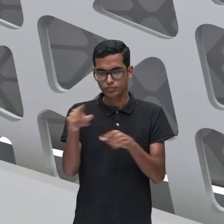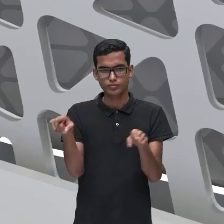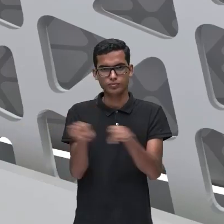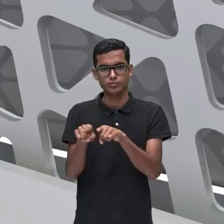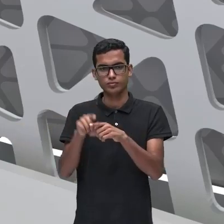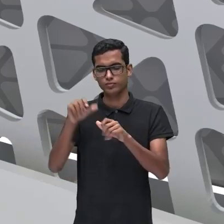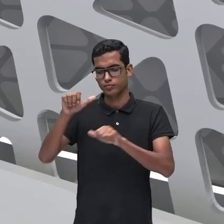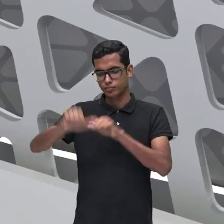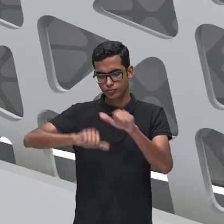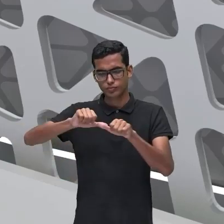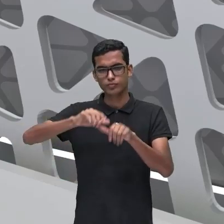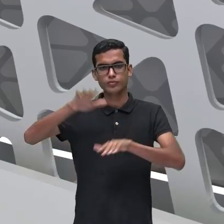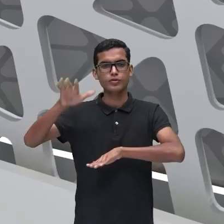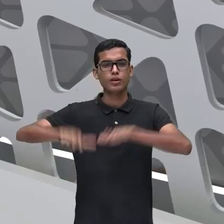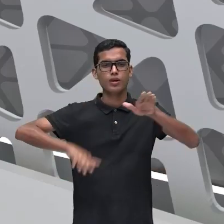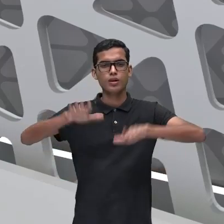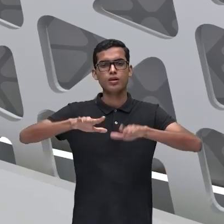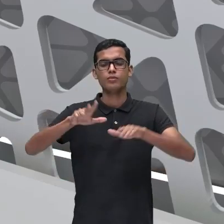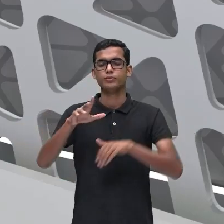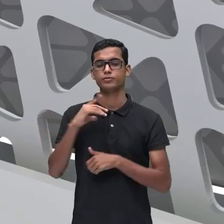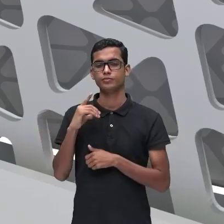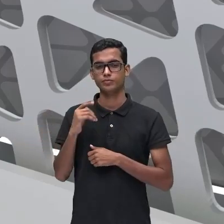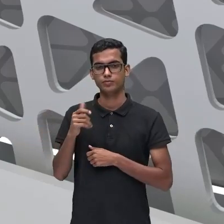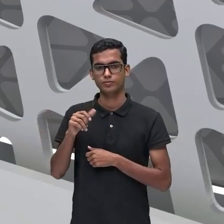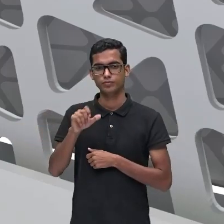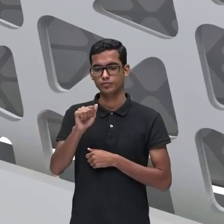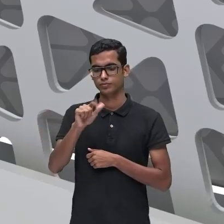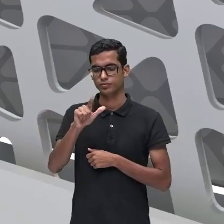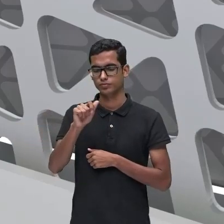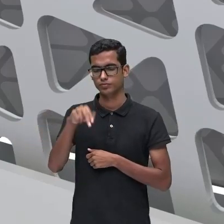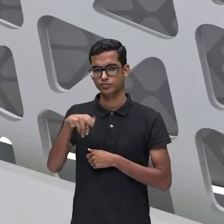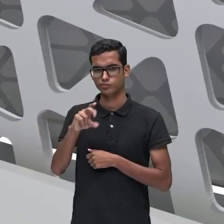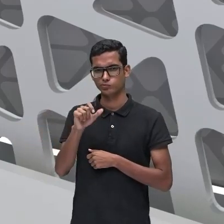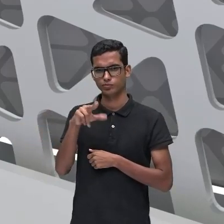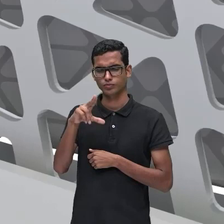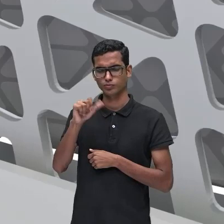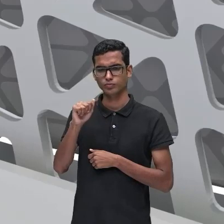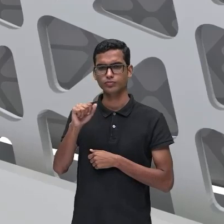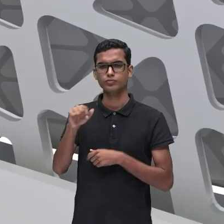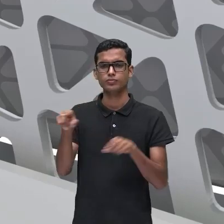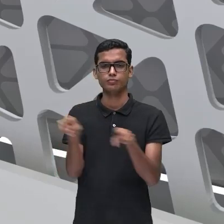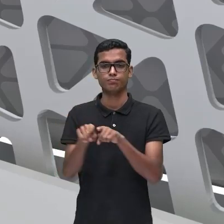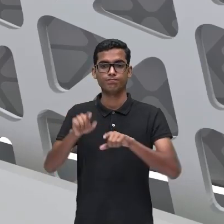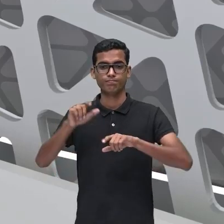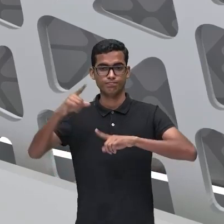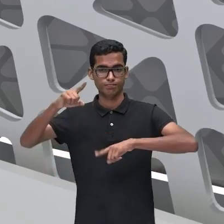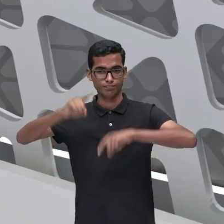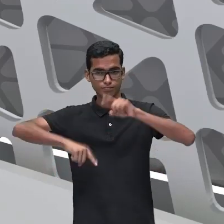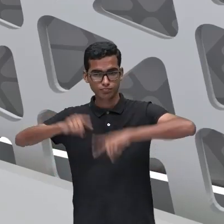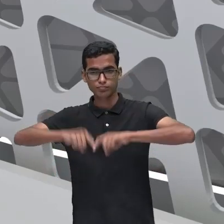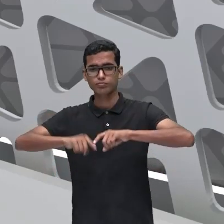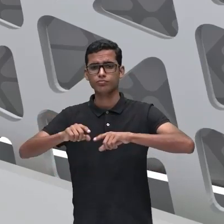a partir das alavancas, né? A partir do objeto, e a partir dessa